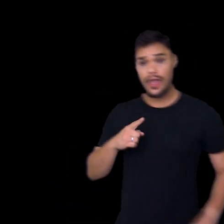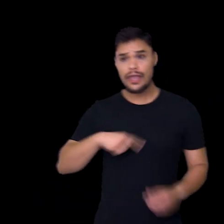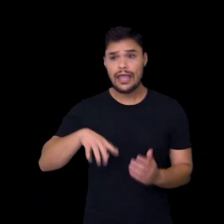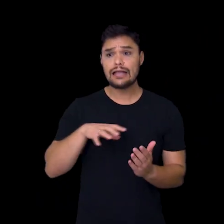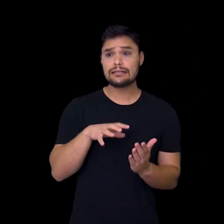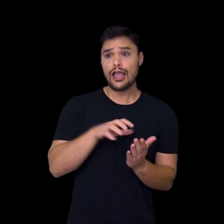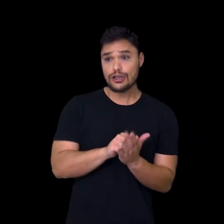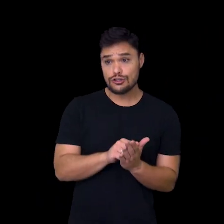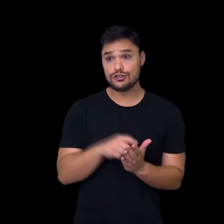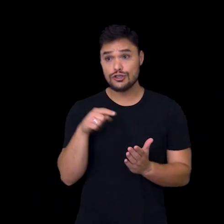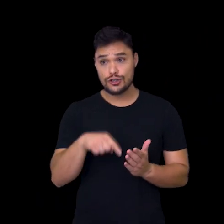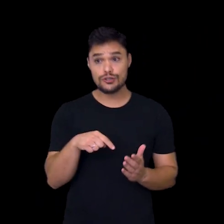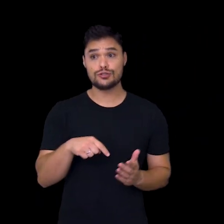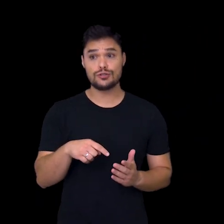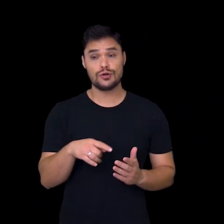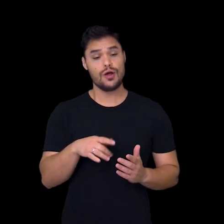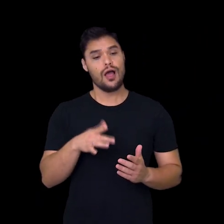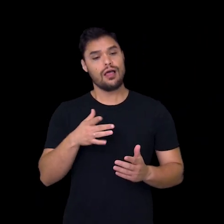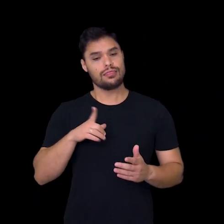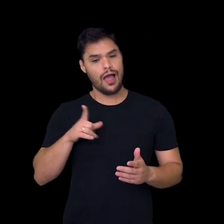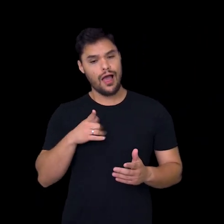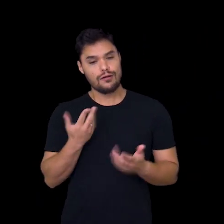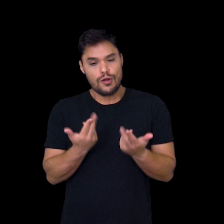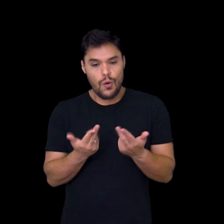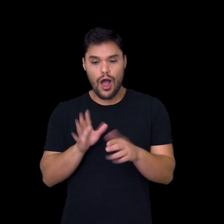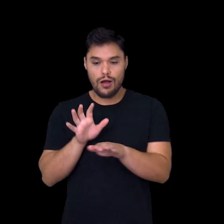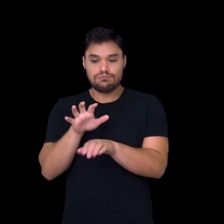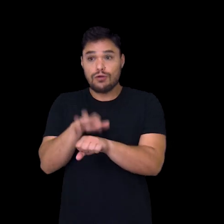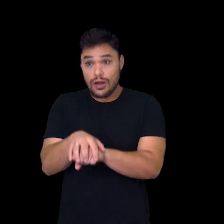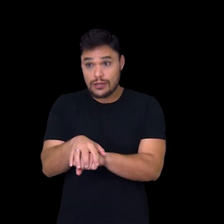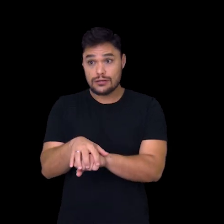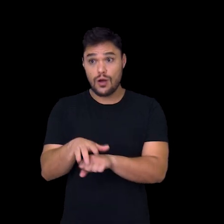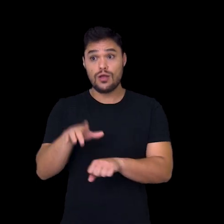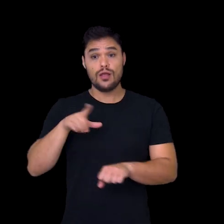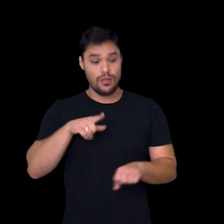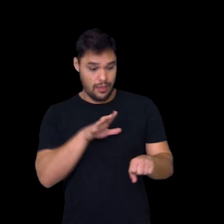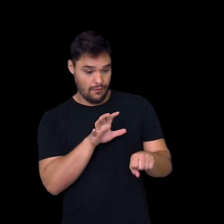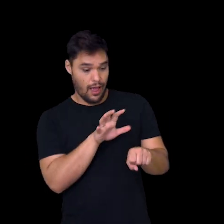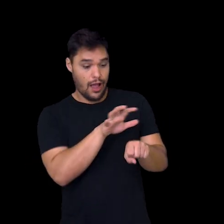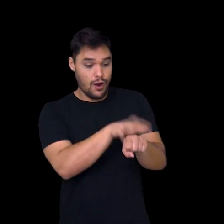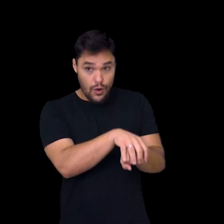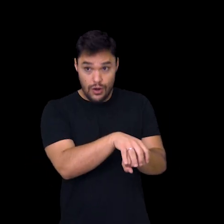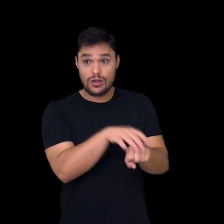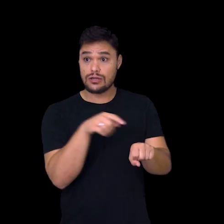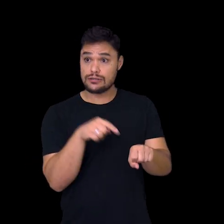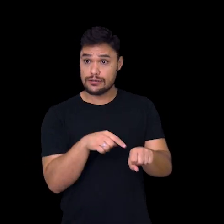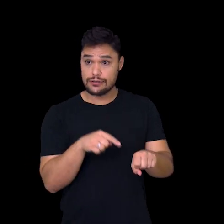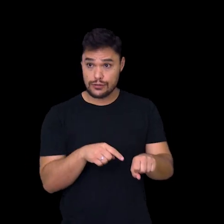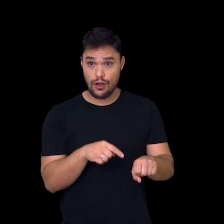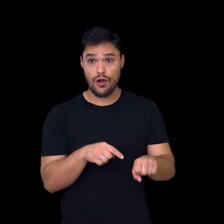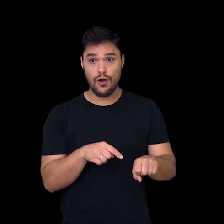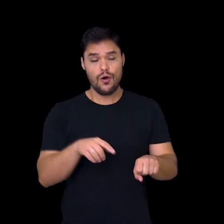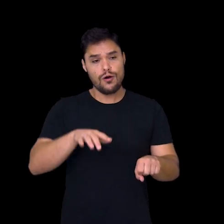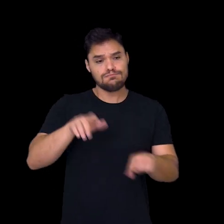os registros acompanham o processo de colonização. Então, com a